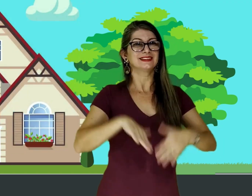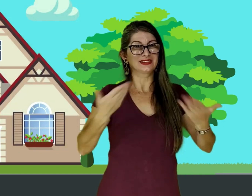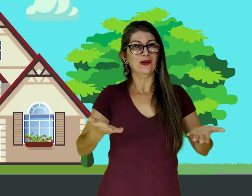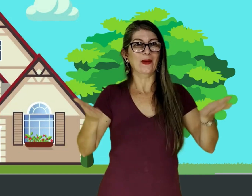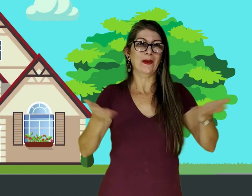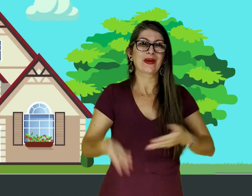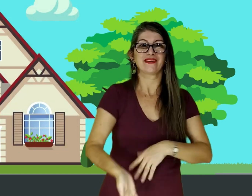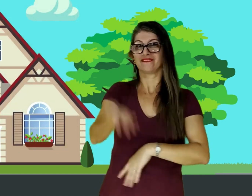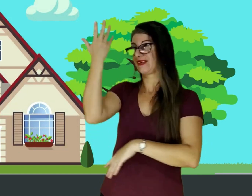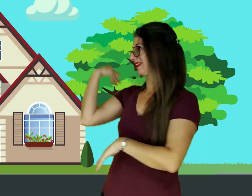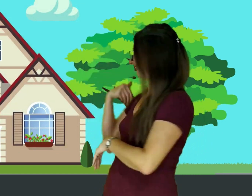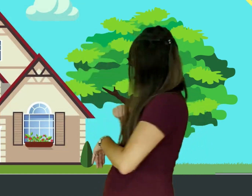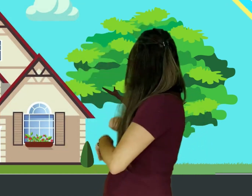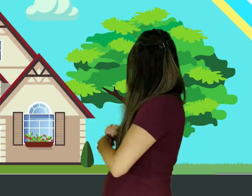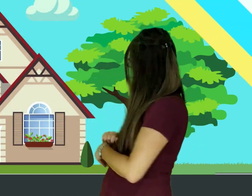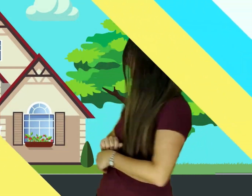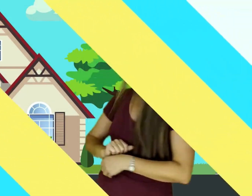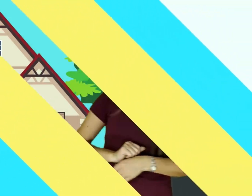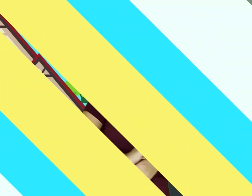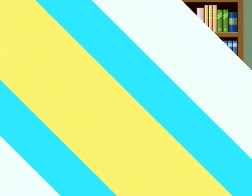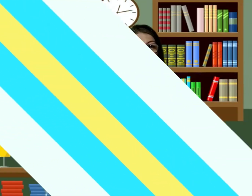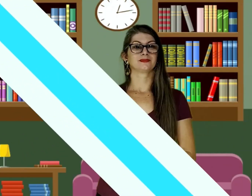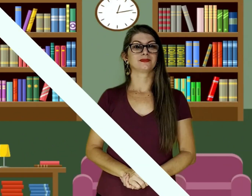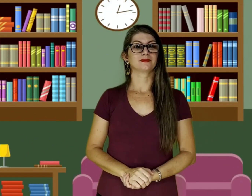Então, agora vamos lá?